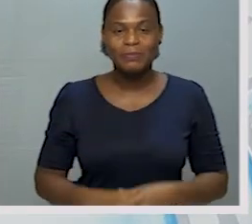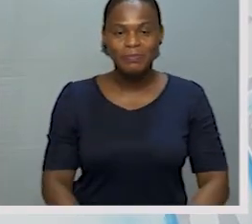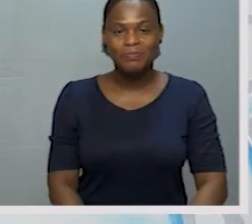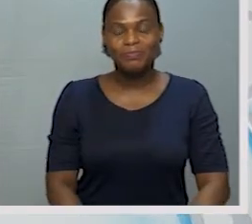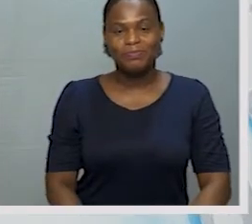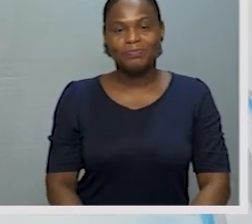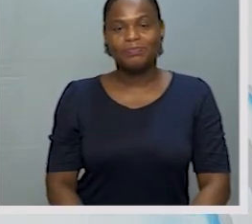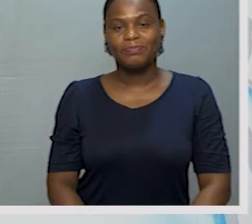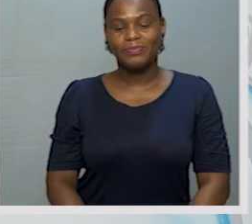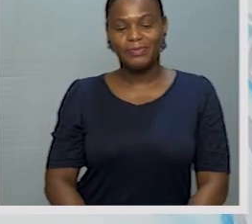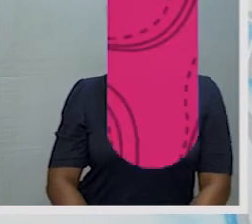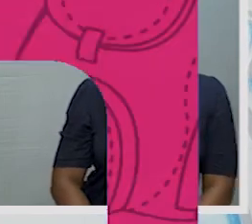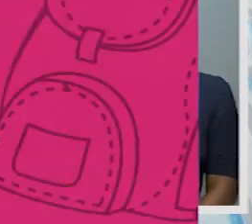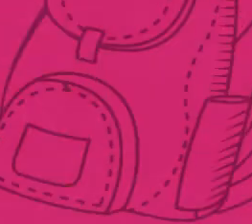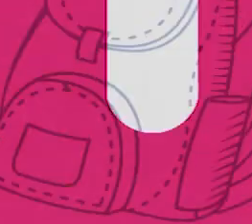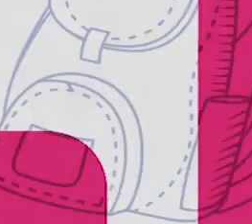expressão.